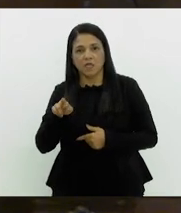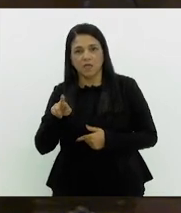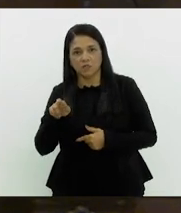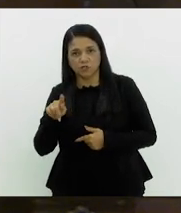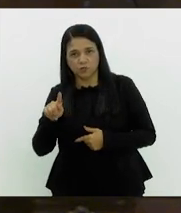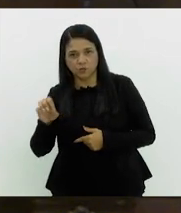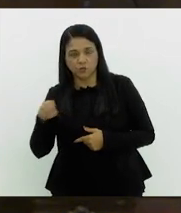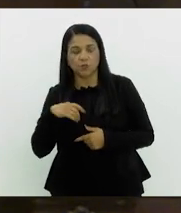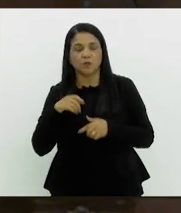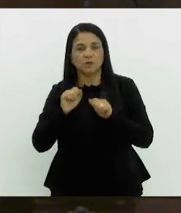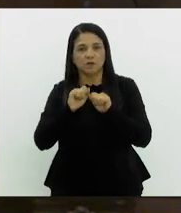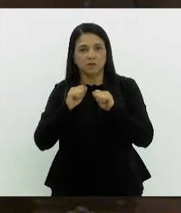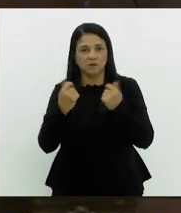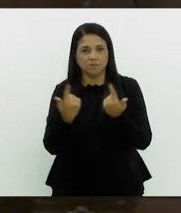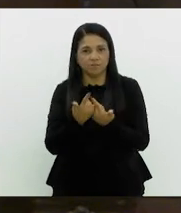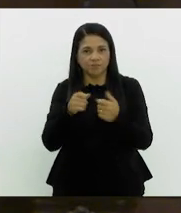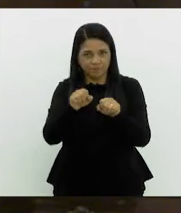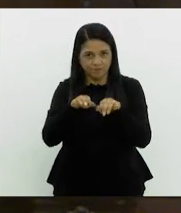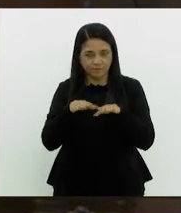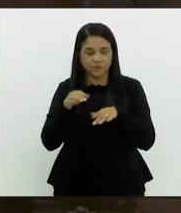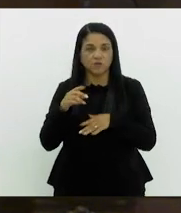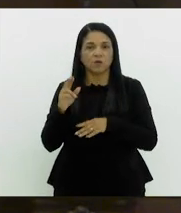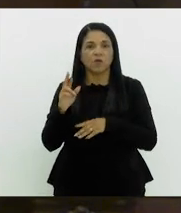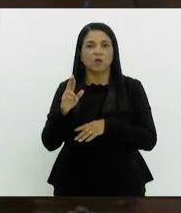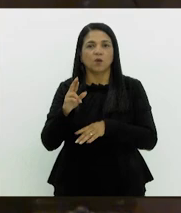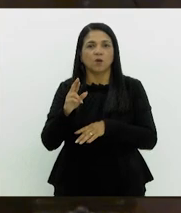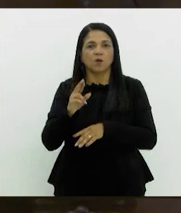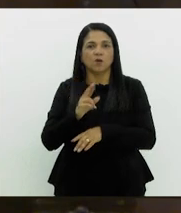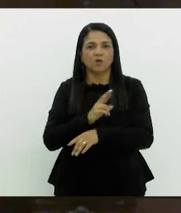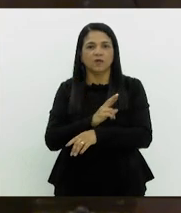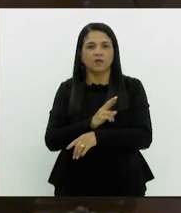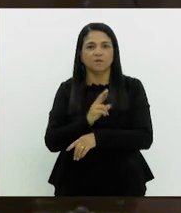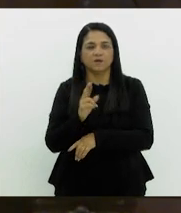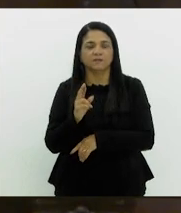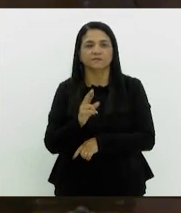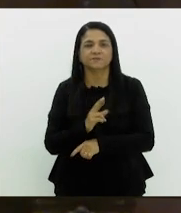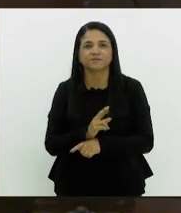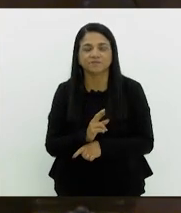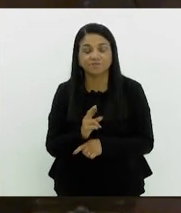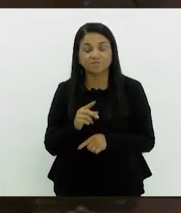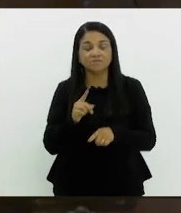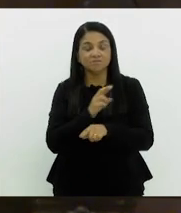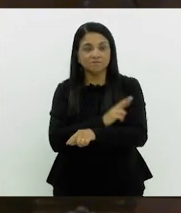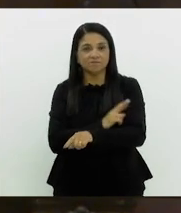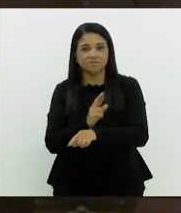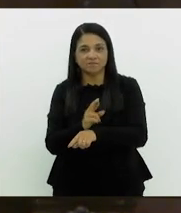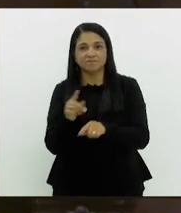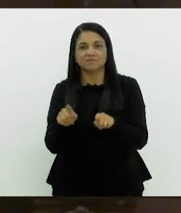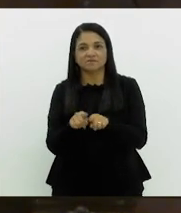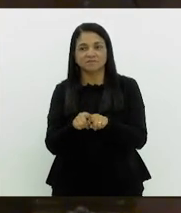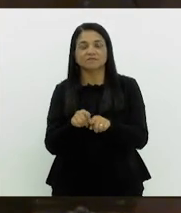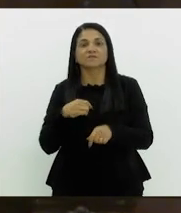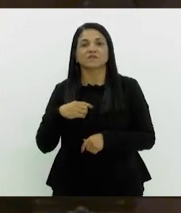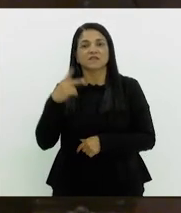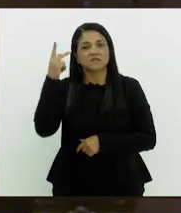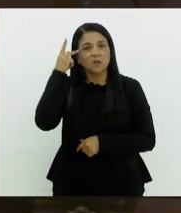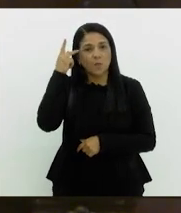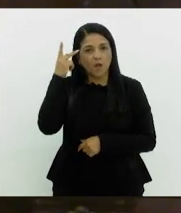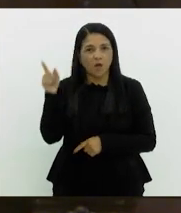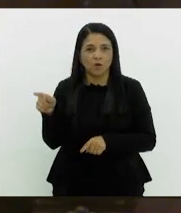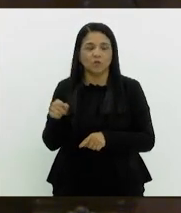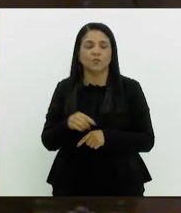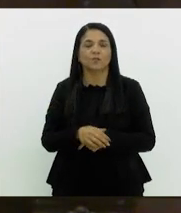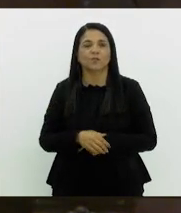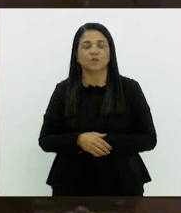Assembleia Legislativa do Estado de Roraima, o senhor Bruno Oliveira, procurador da Assembleia Legislativa do Estado de São Paulo,